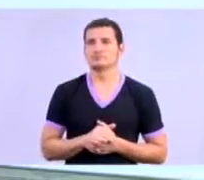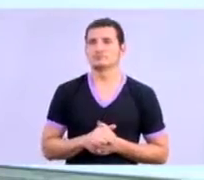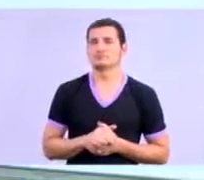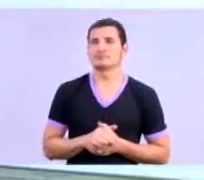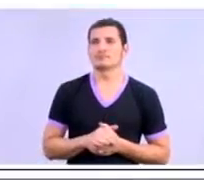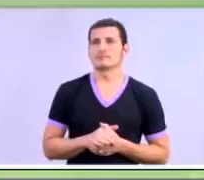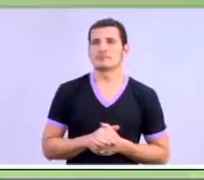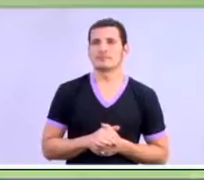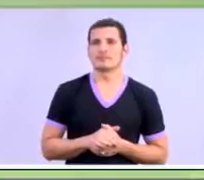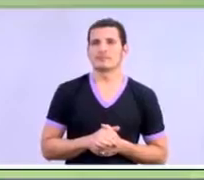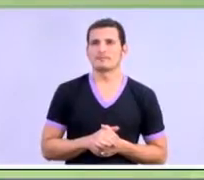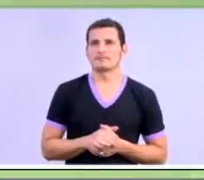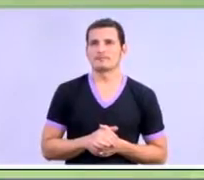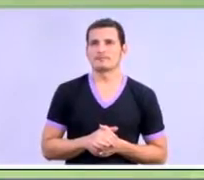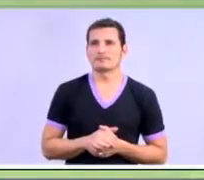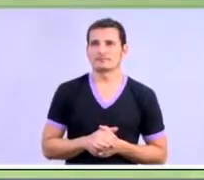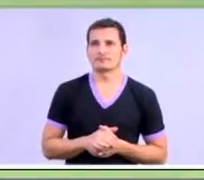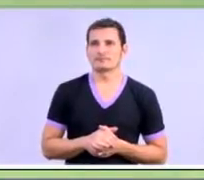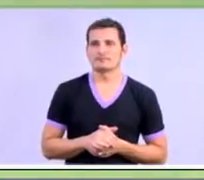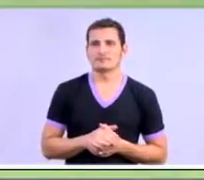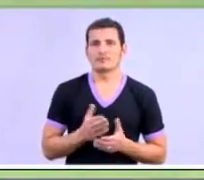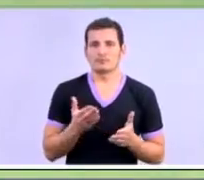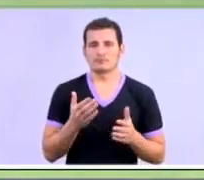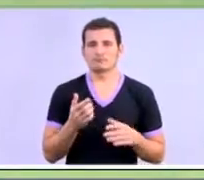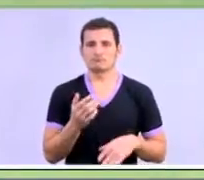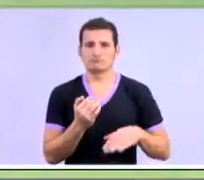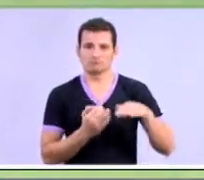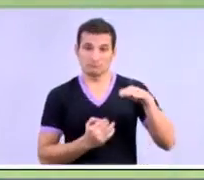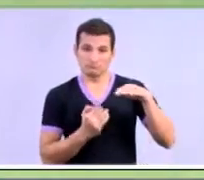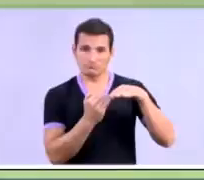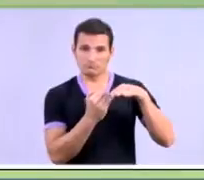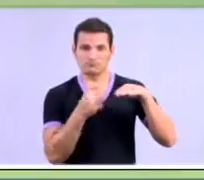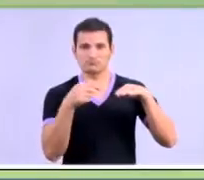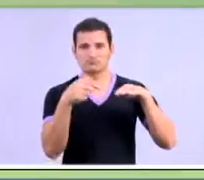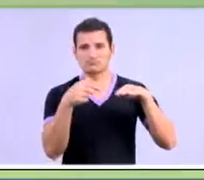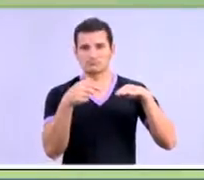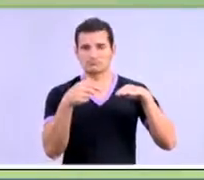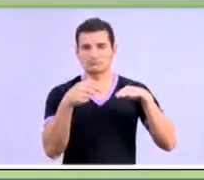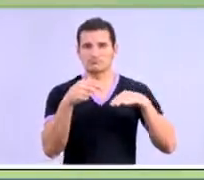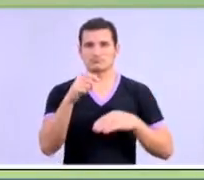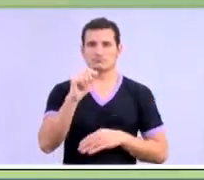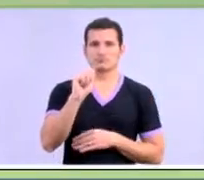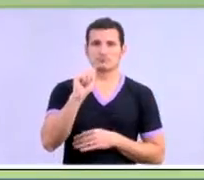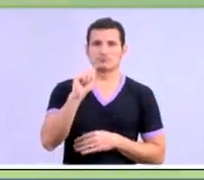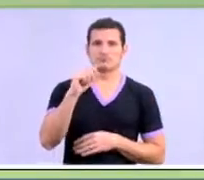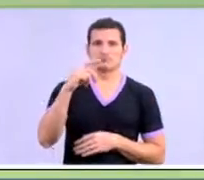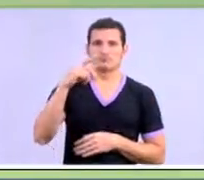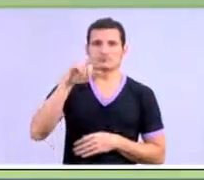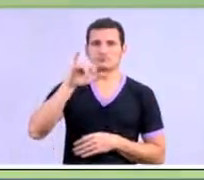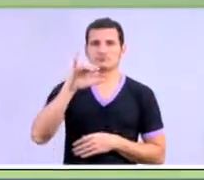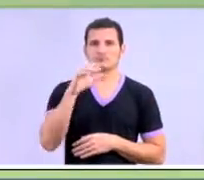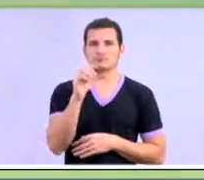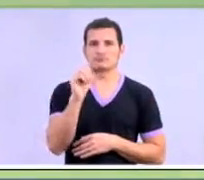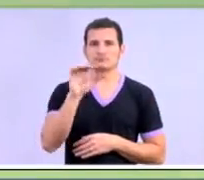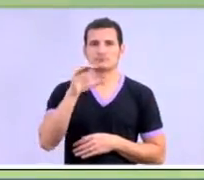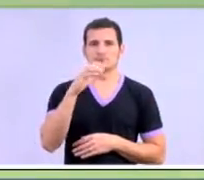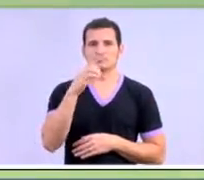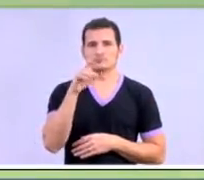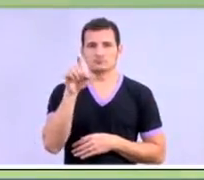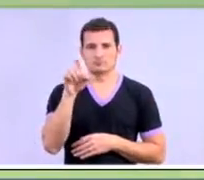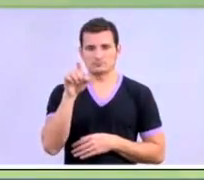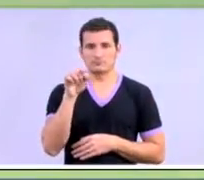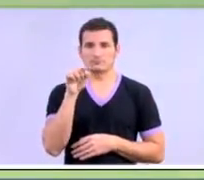finalizar, então nós vamos para a camada 7, a camada de aplicação, ok? Ela é responsável